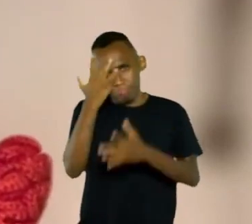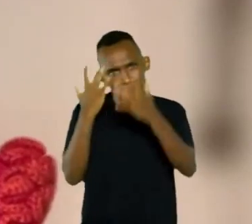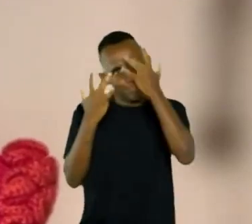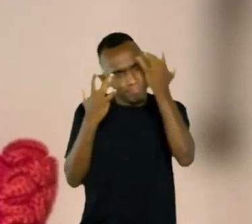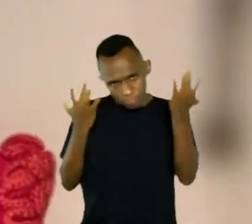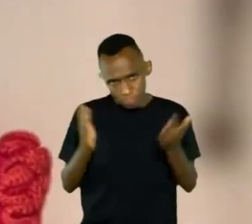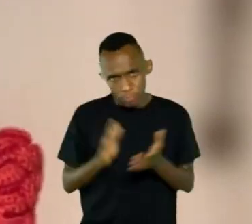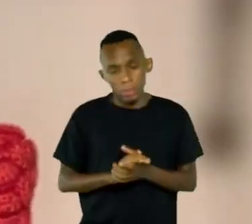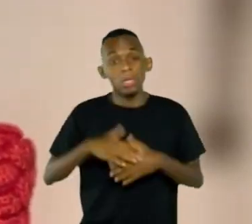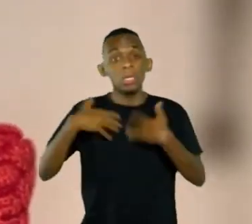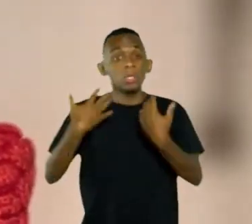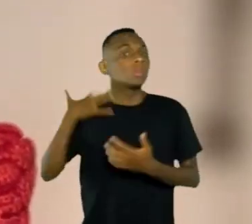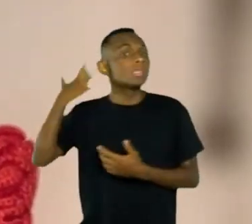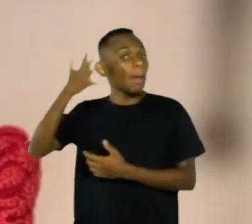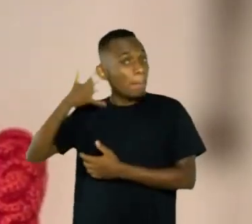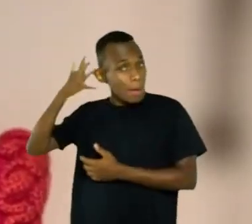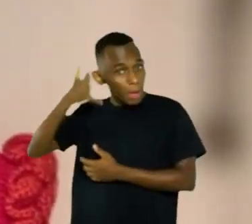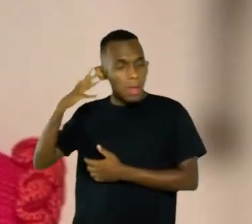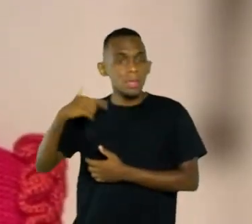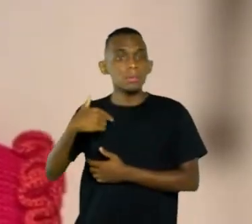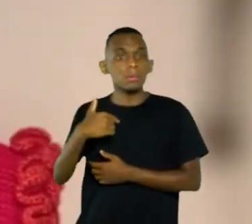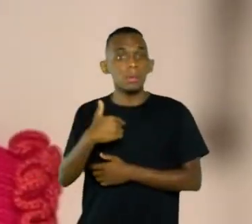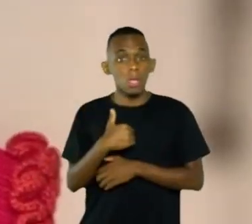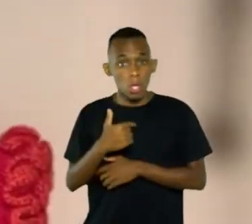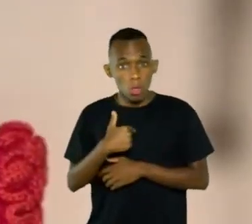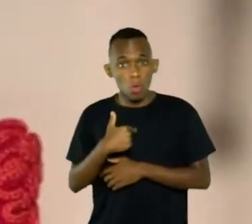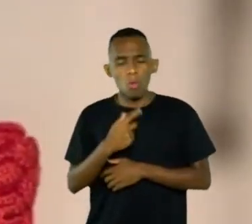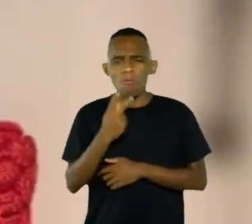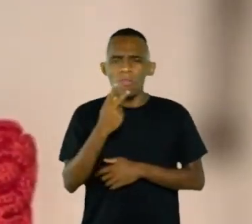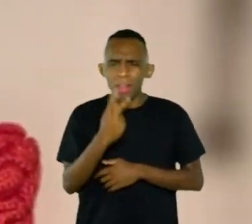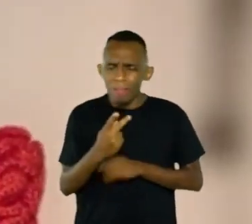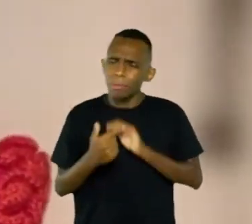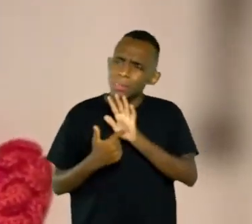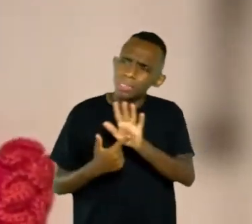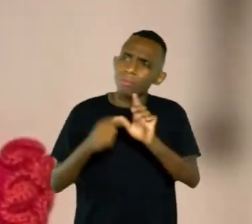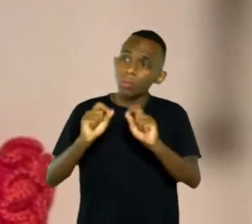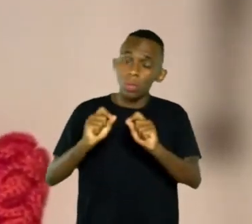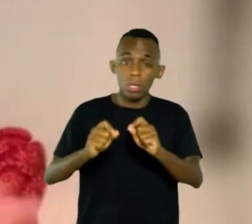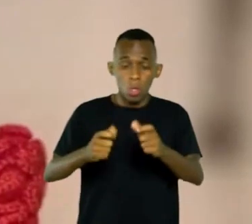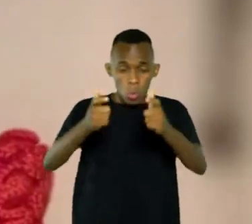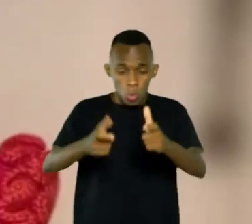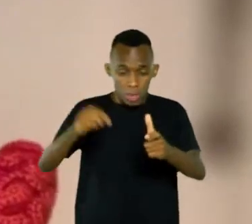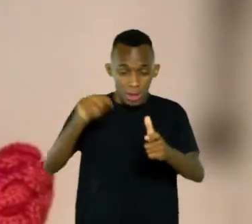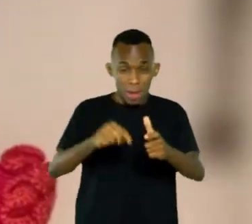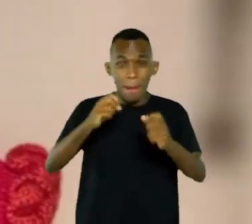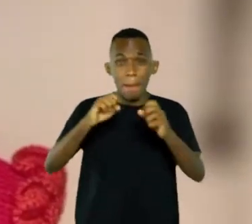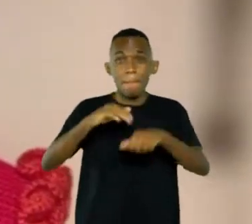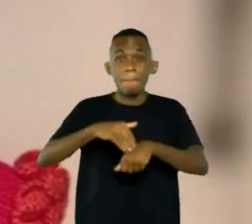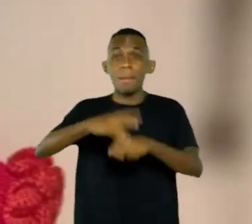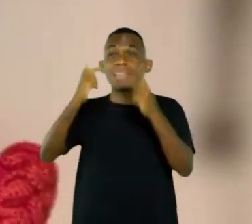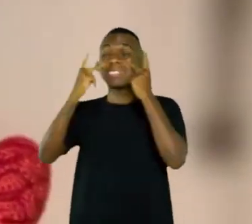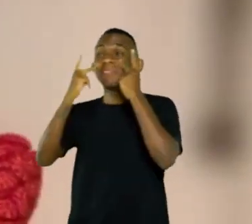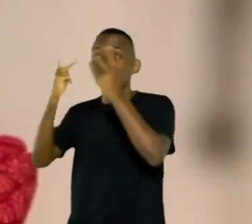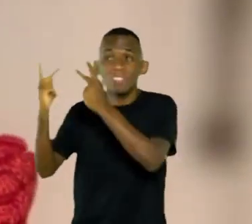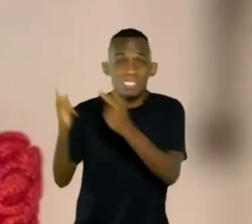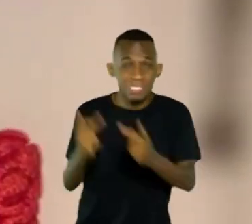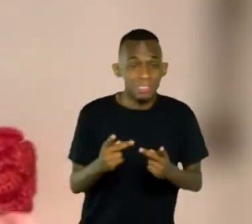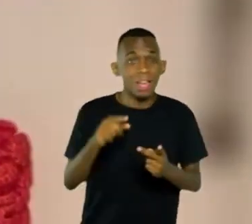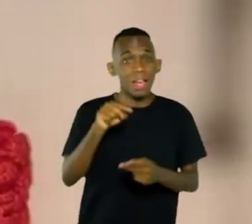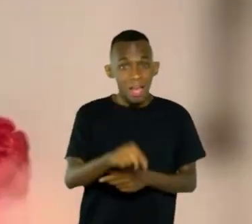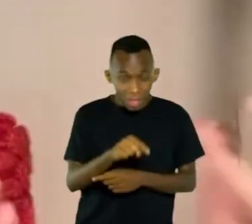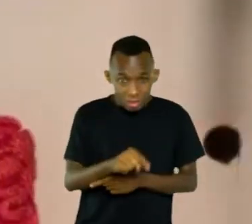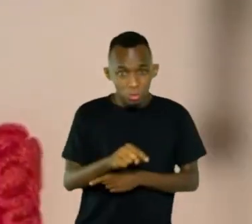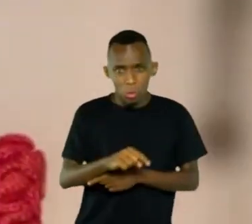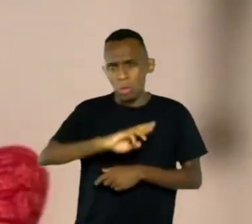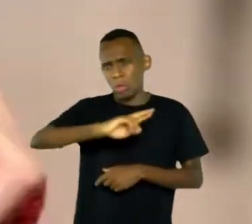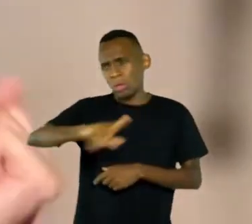palestra do TED, eu falava, olha, gente, o lugar mais visitado do mundo não é Paris, não é Hong Kong, como falam, né?